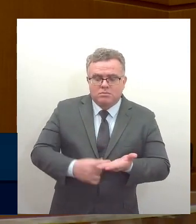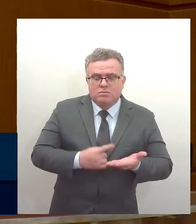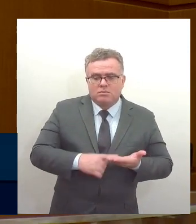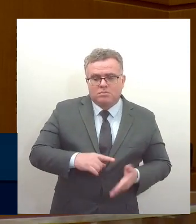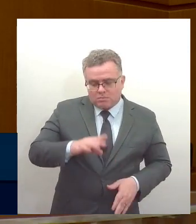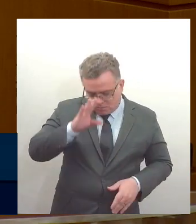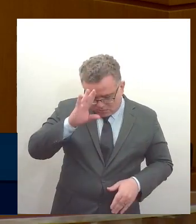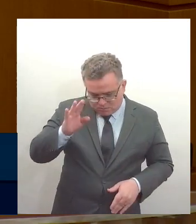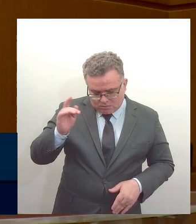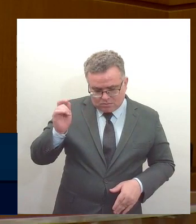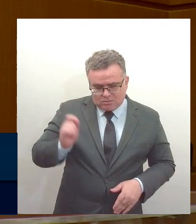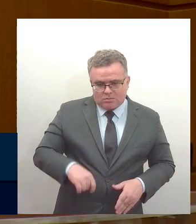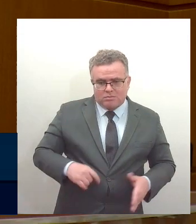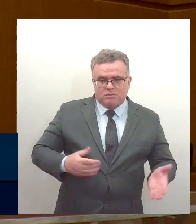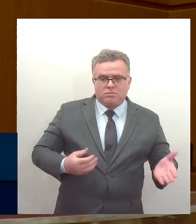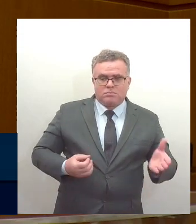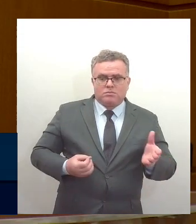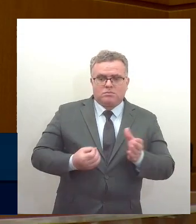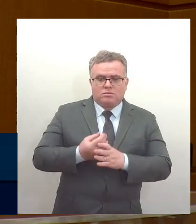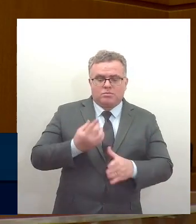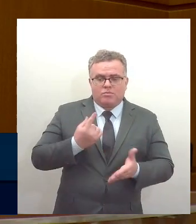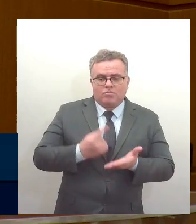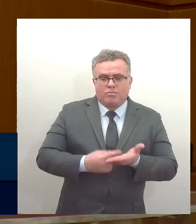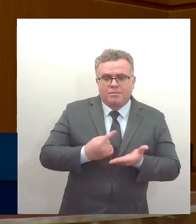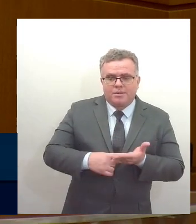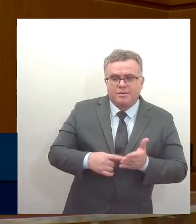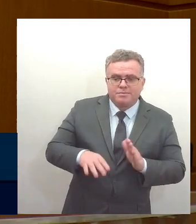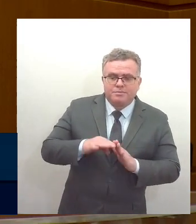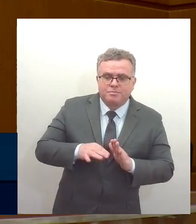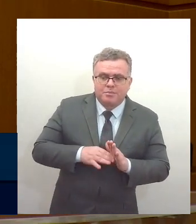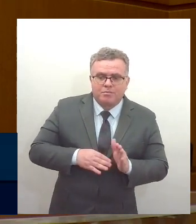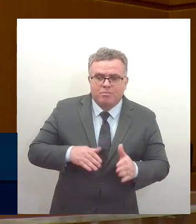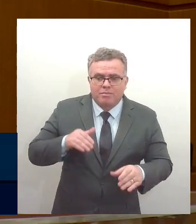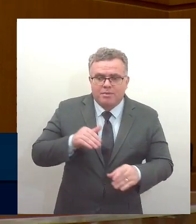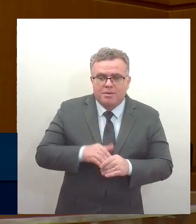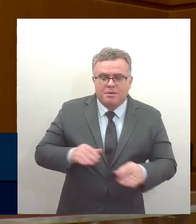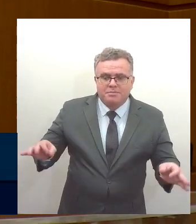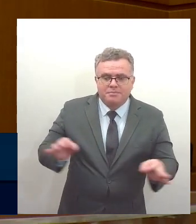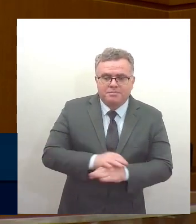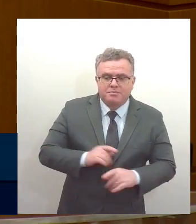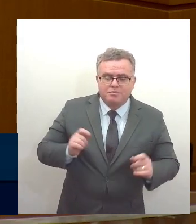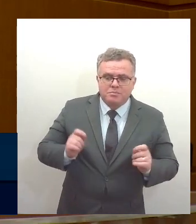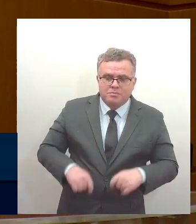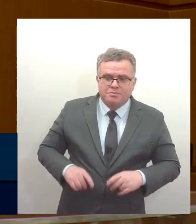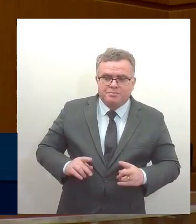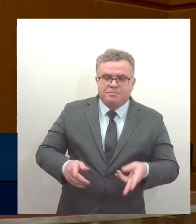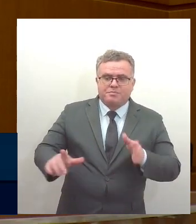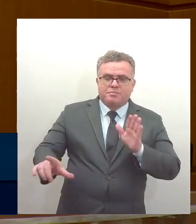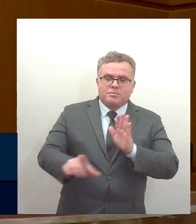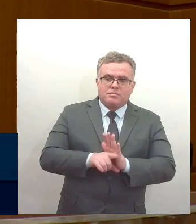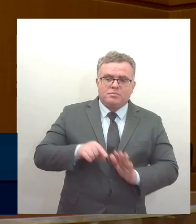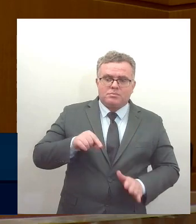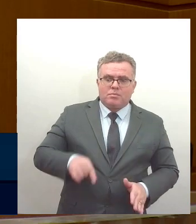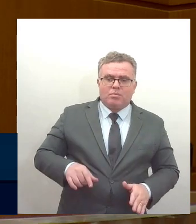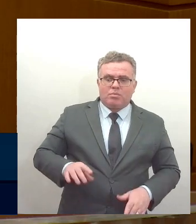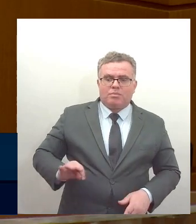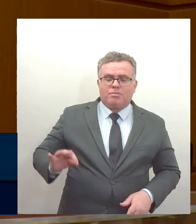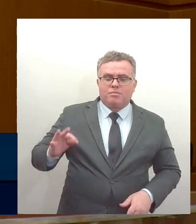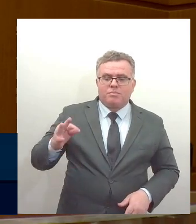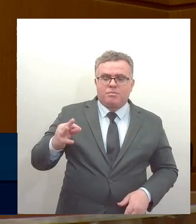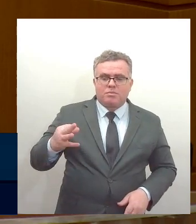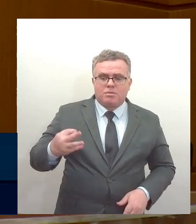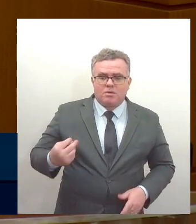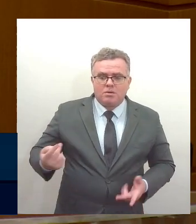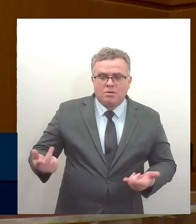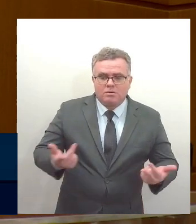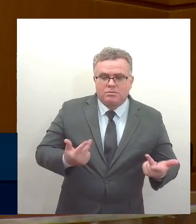programa, visto que foi implementado por meio de uma lei aprovada por unanimidade nesta casa, numa demonstração da importância